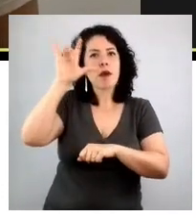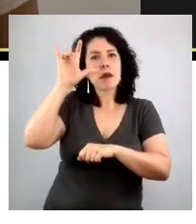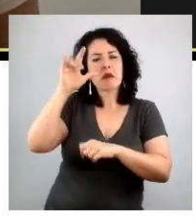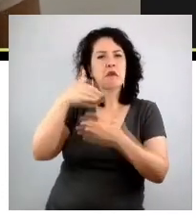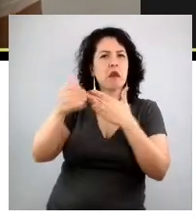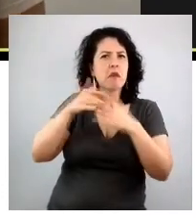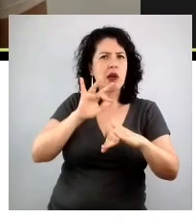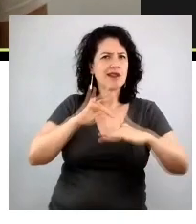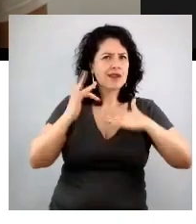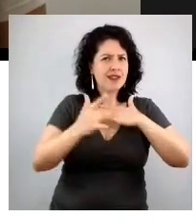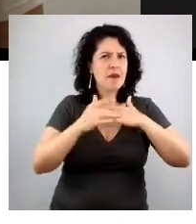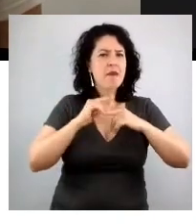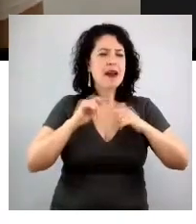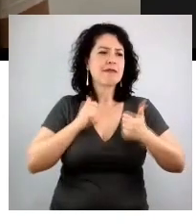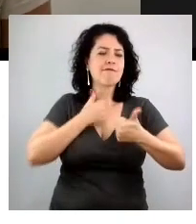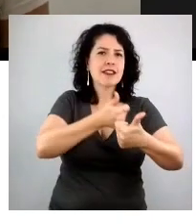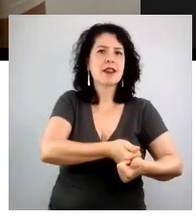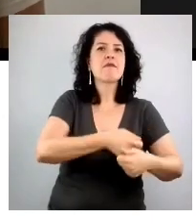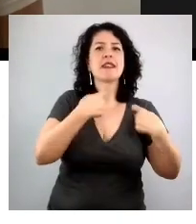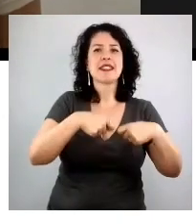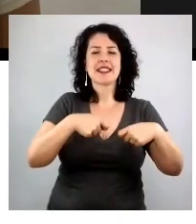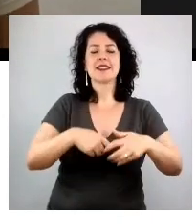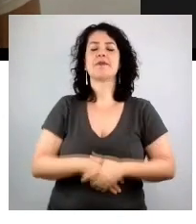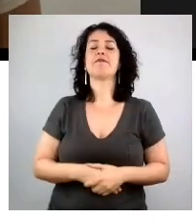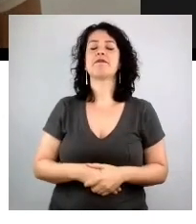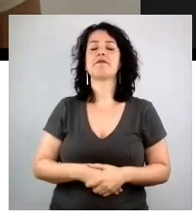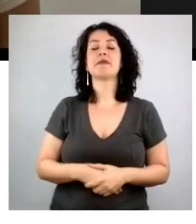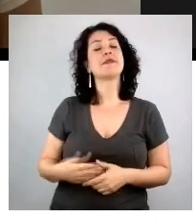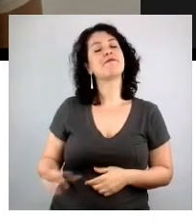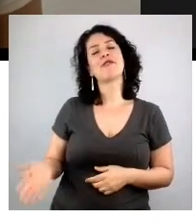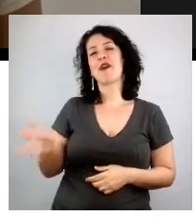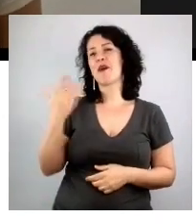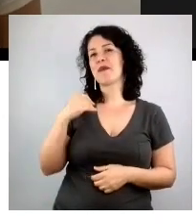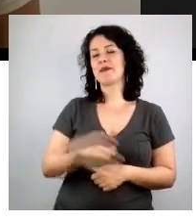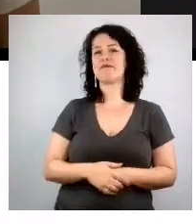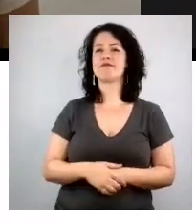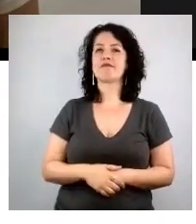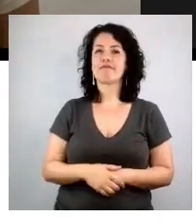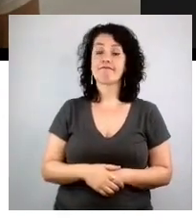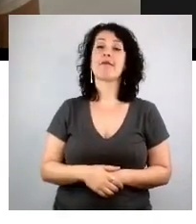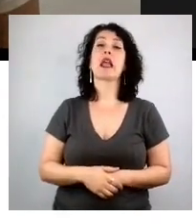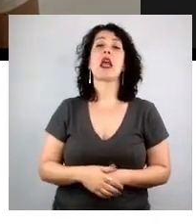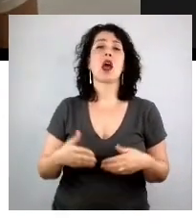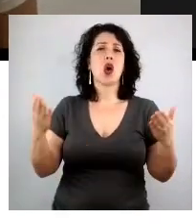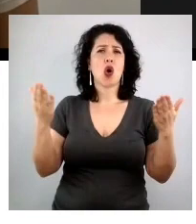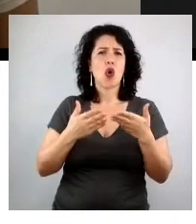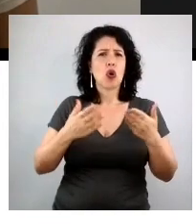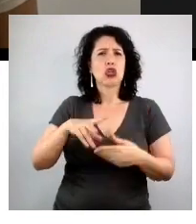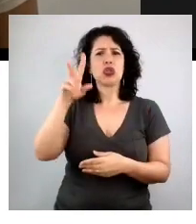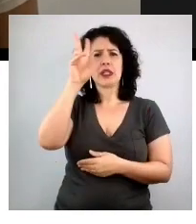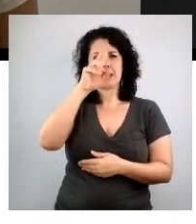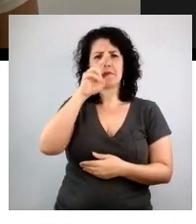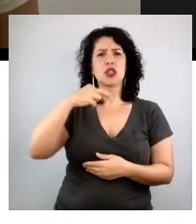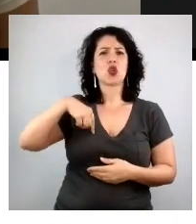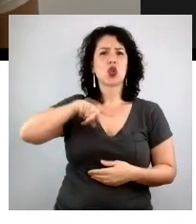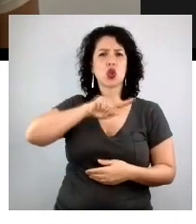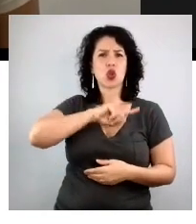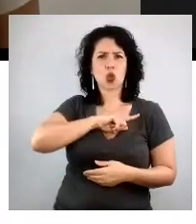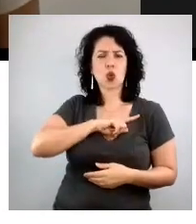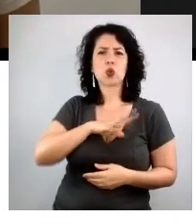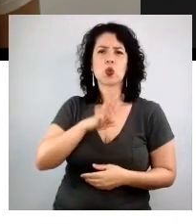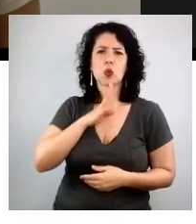embora! Vamos embora! Sabe por quê? Hoje eu estava lembrando quando a gente se conheceu pessoalmente. É muito engraçado, gente,